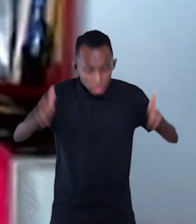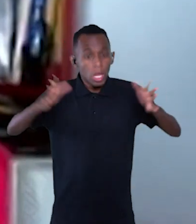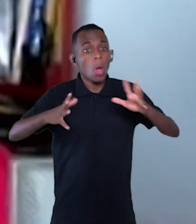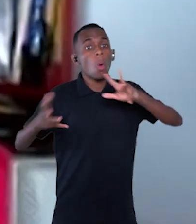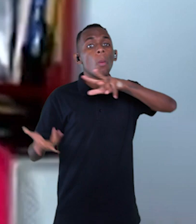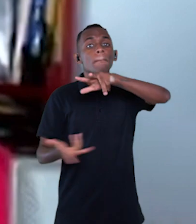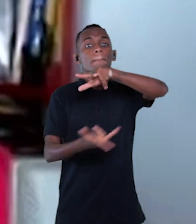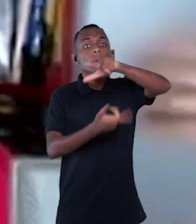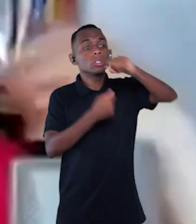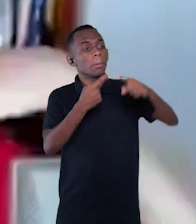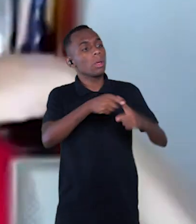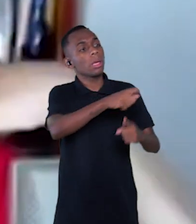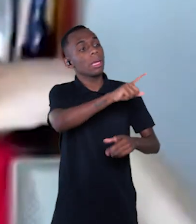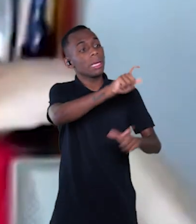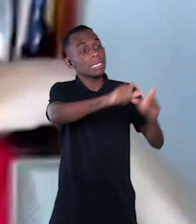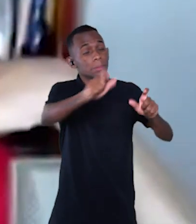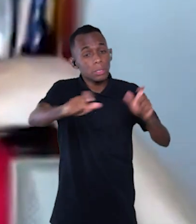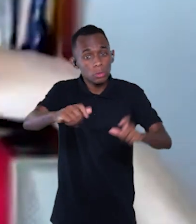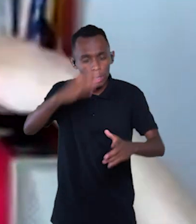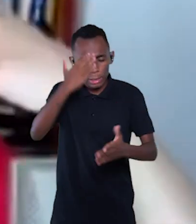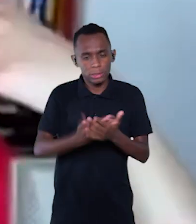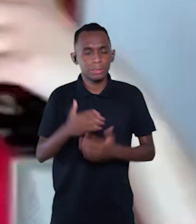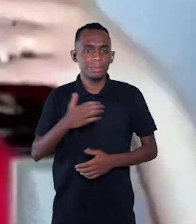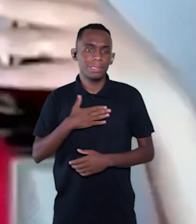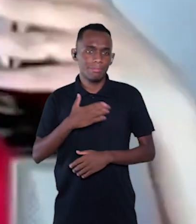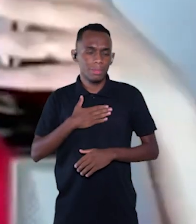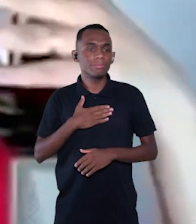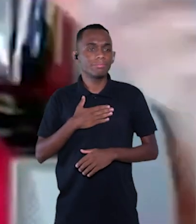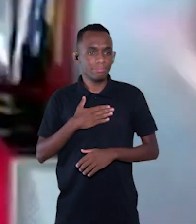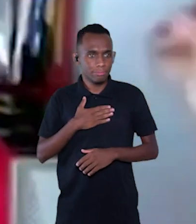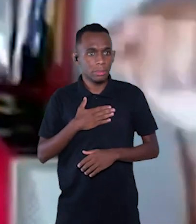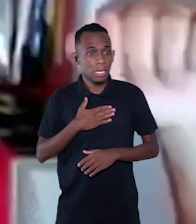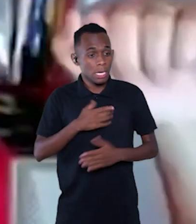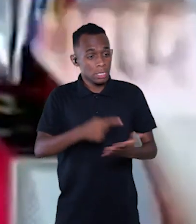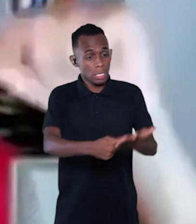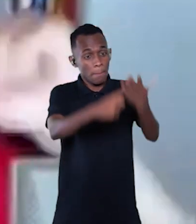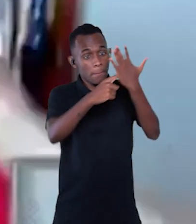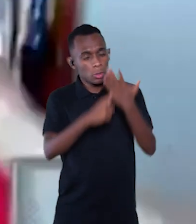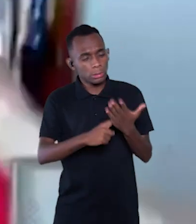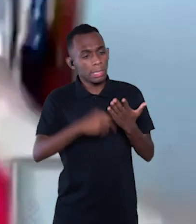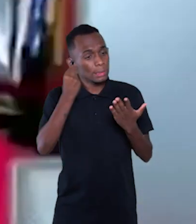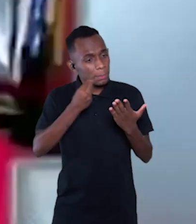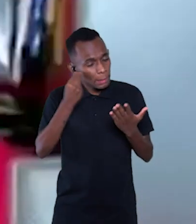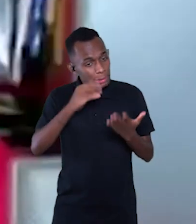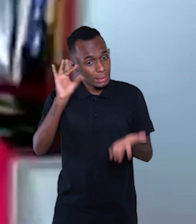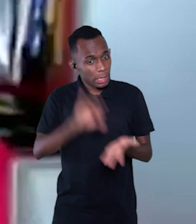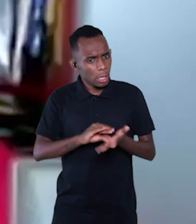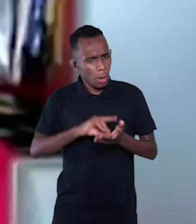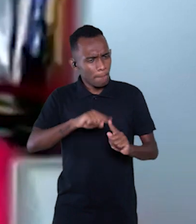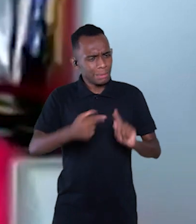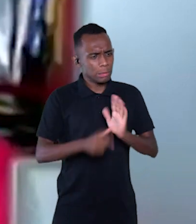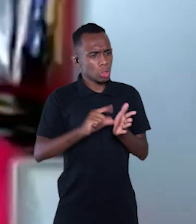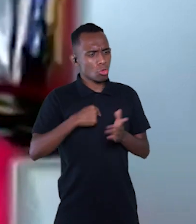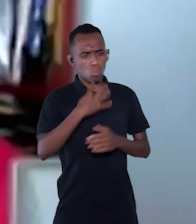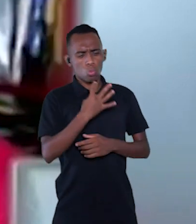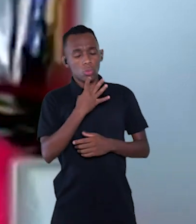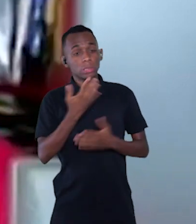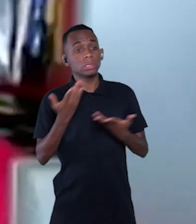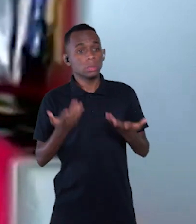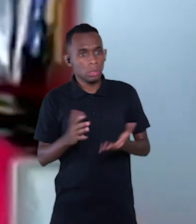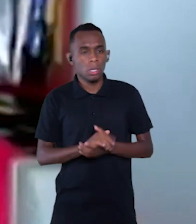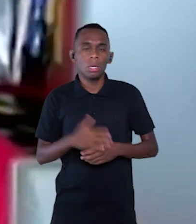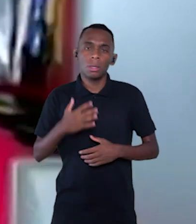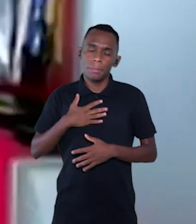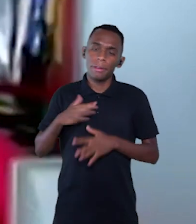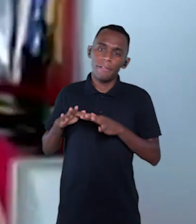a partir da confiança que eles estabeleceram em me mostrar essa realidade que para mim era desconhecida. É óbvio que